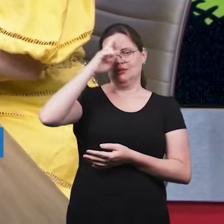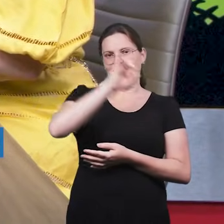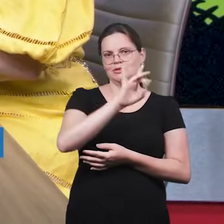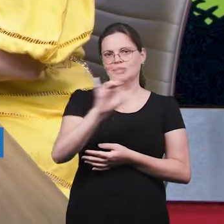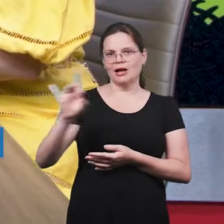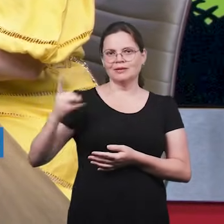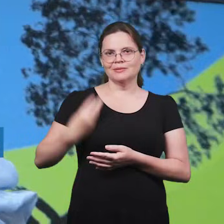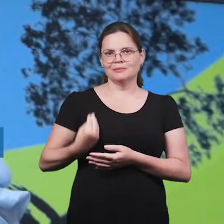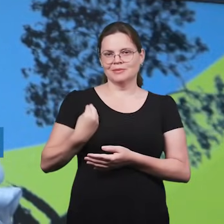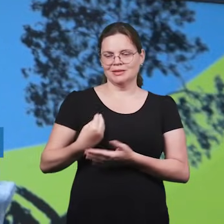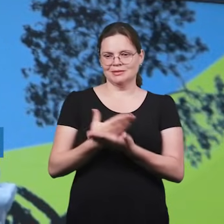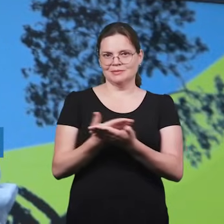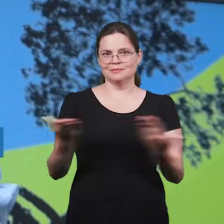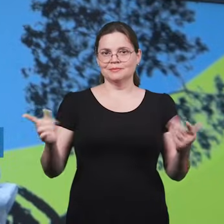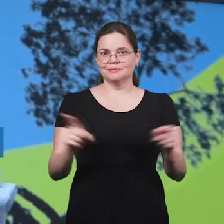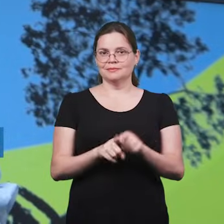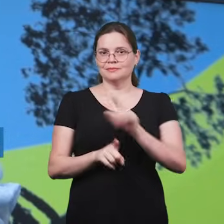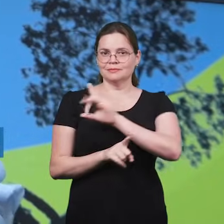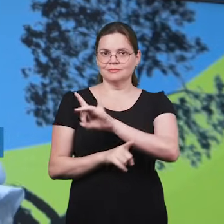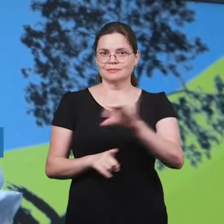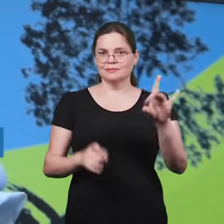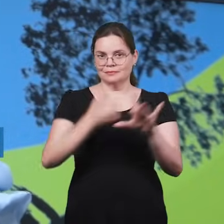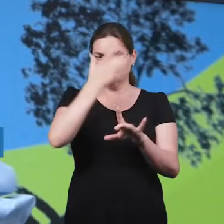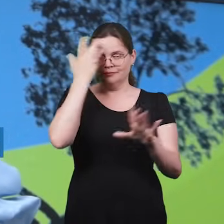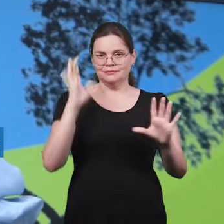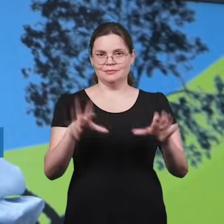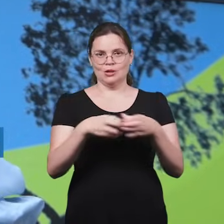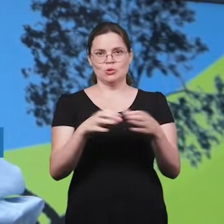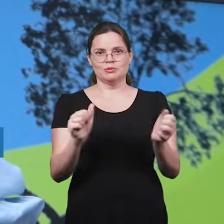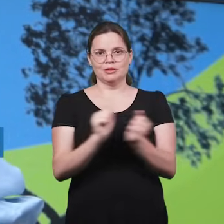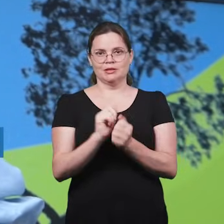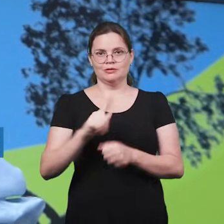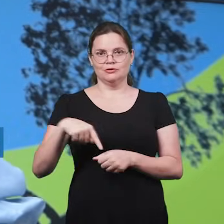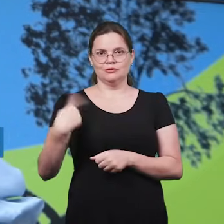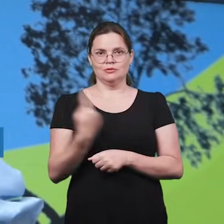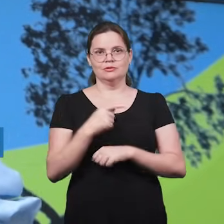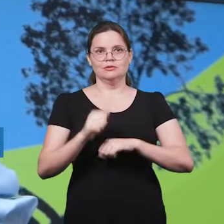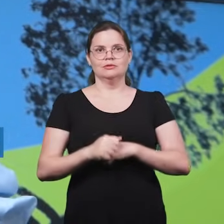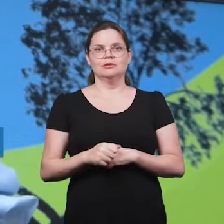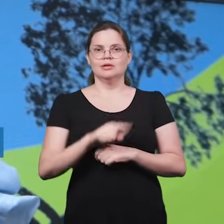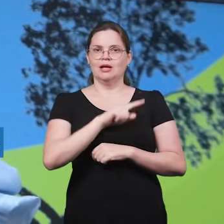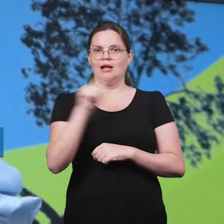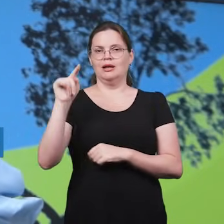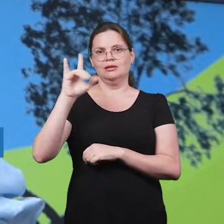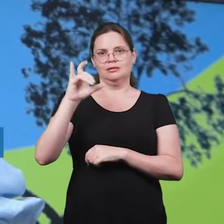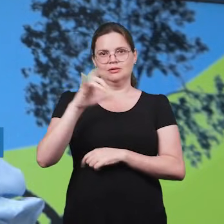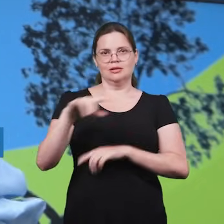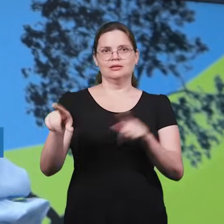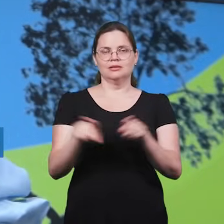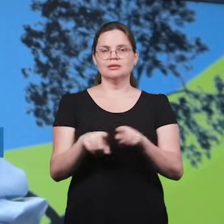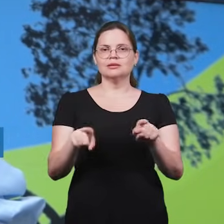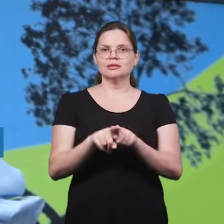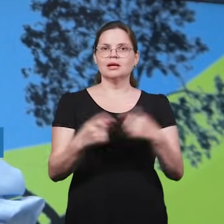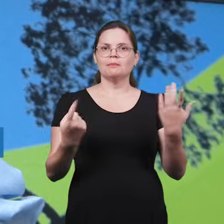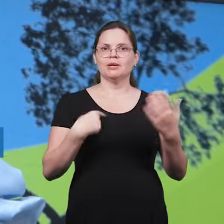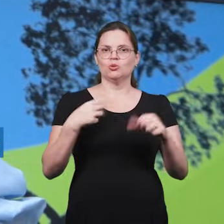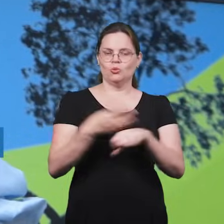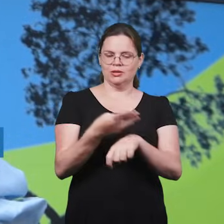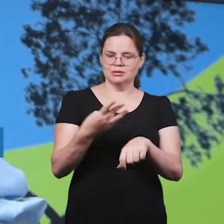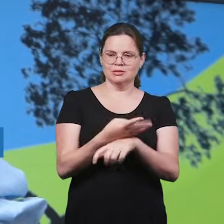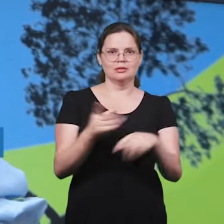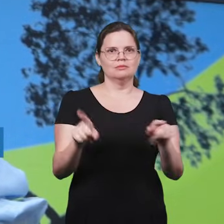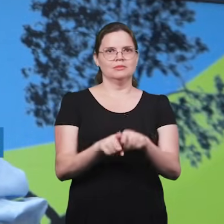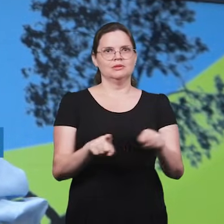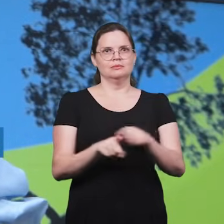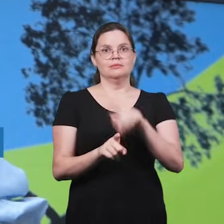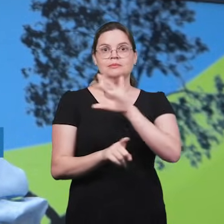de cada pessoa que compõe o grupo conosco, ali numa comunidade no Instagram, na comunidade no WhatsApp,